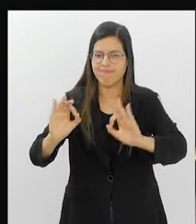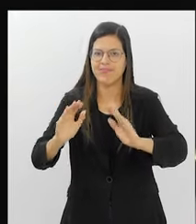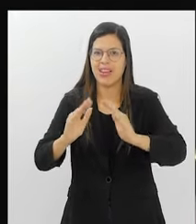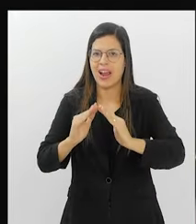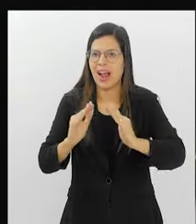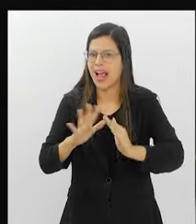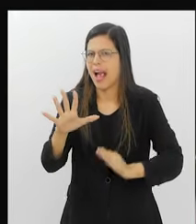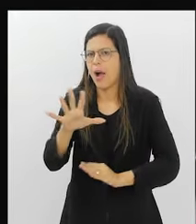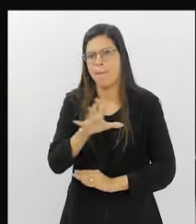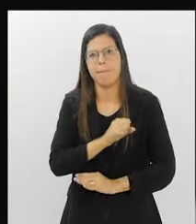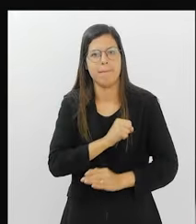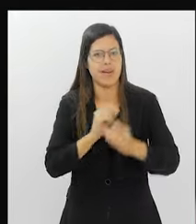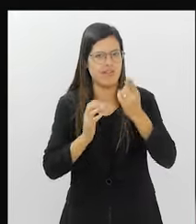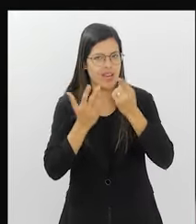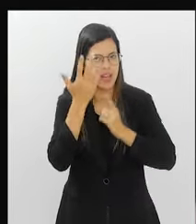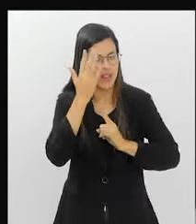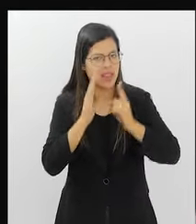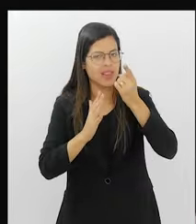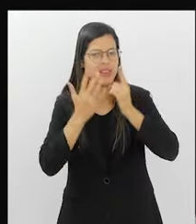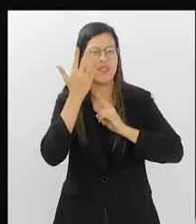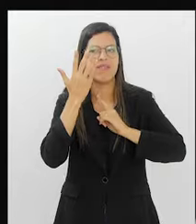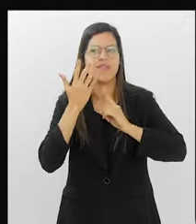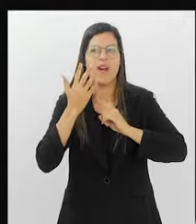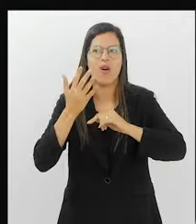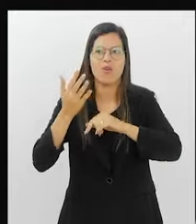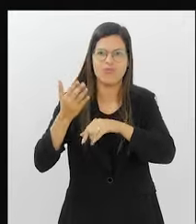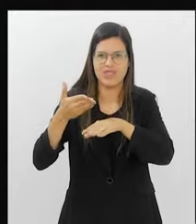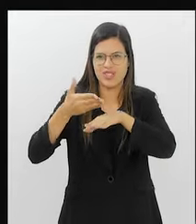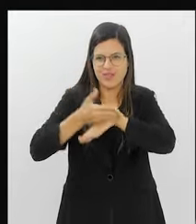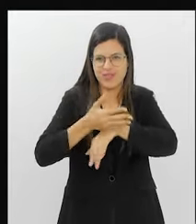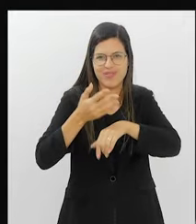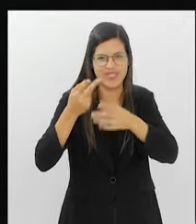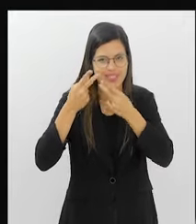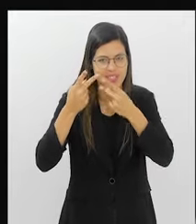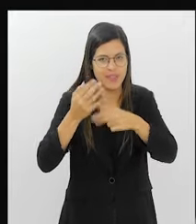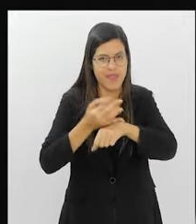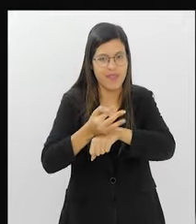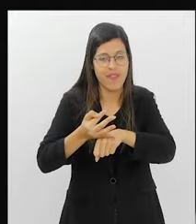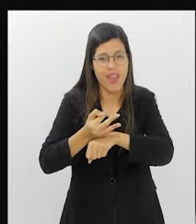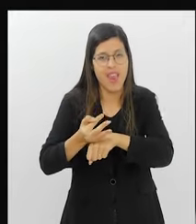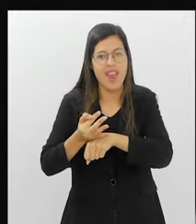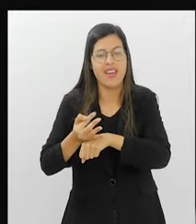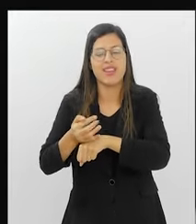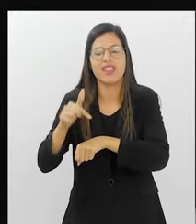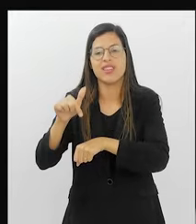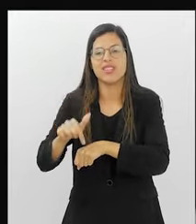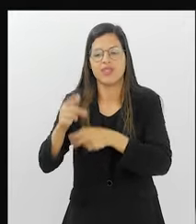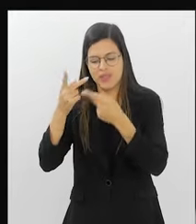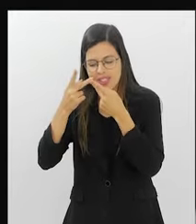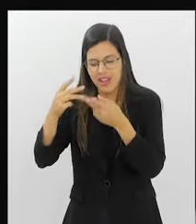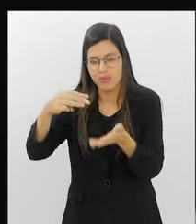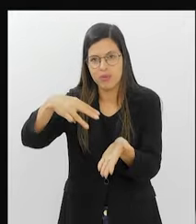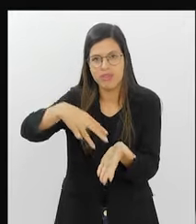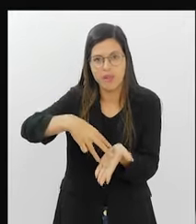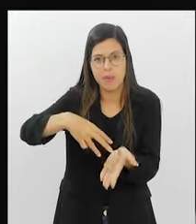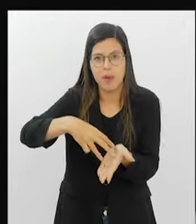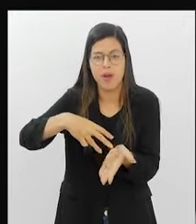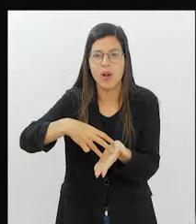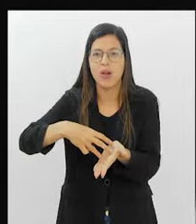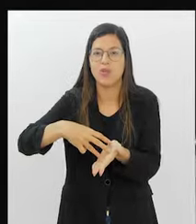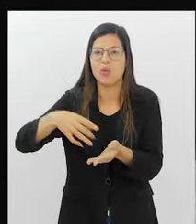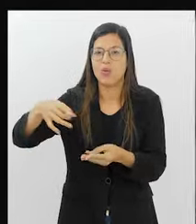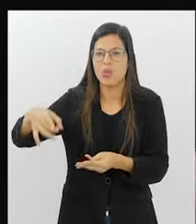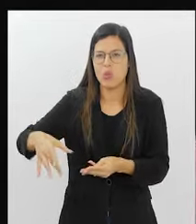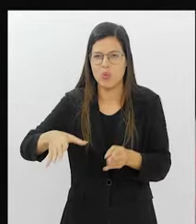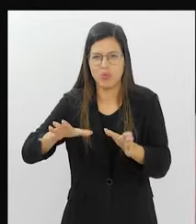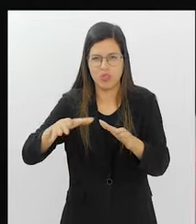assistia em casa era louca pro por carnaval vinha de férias com a minha mãe a gente ia pro Sambódromo assistir a gente ficava